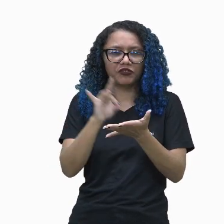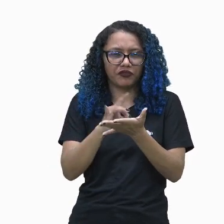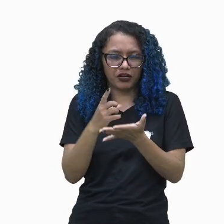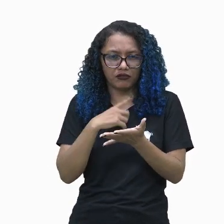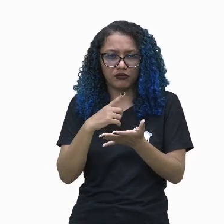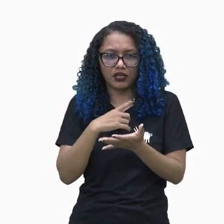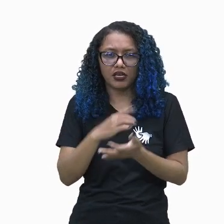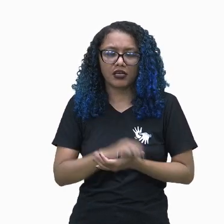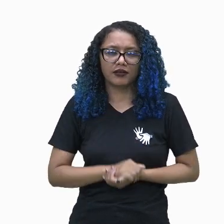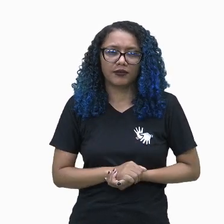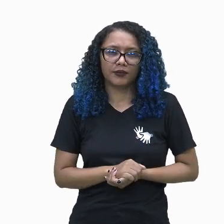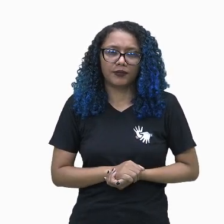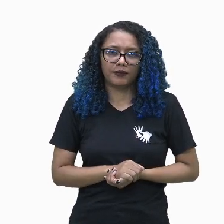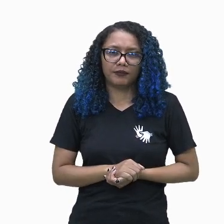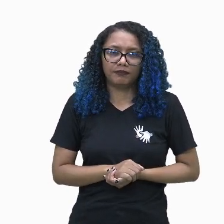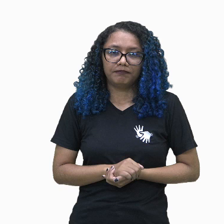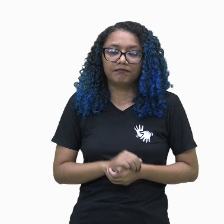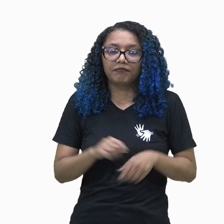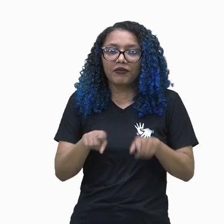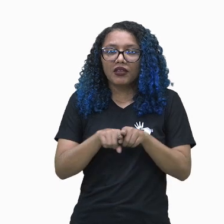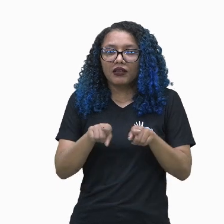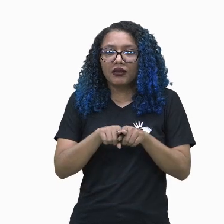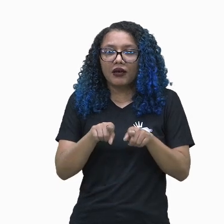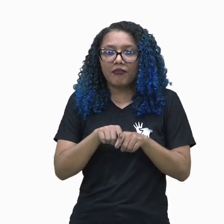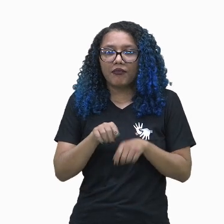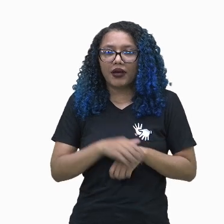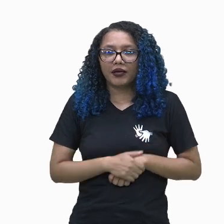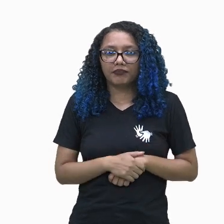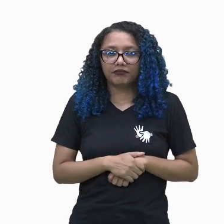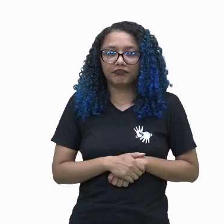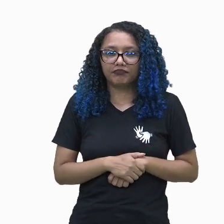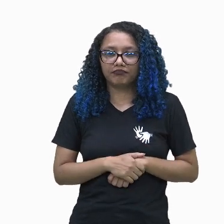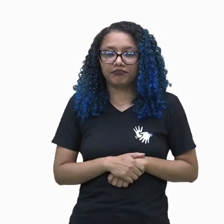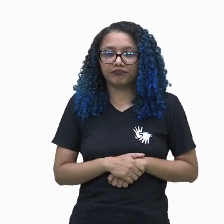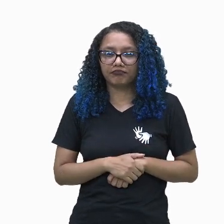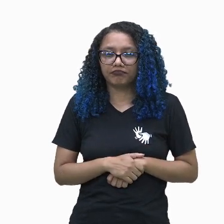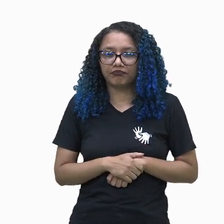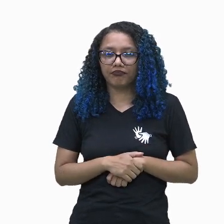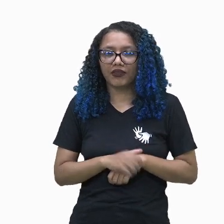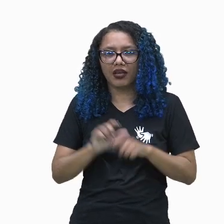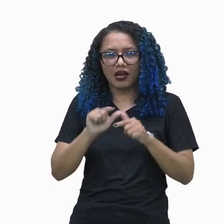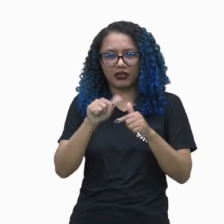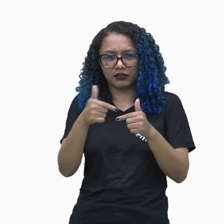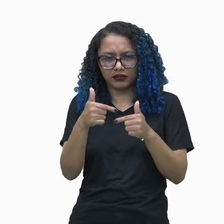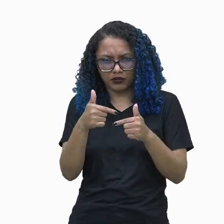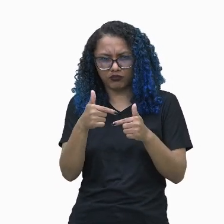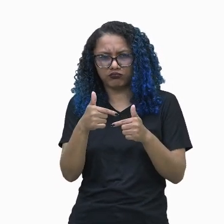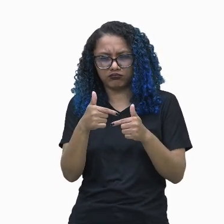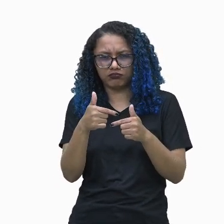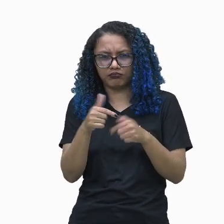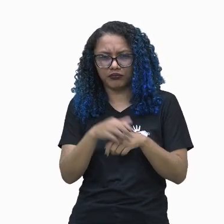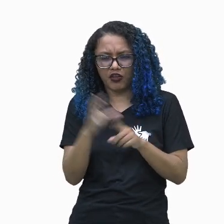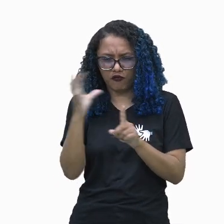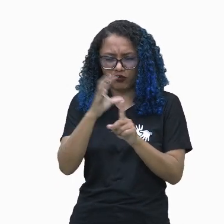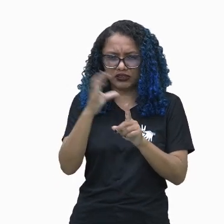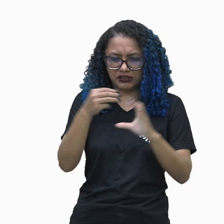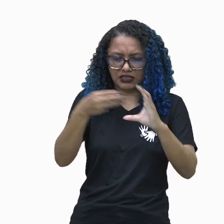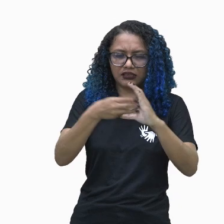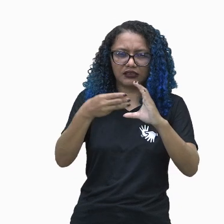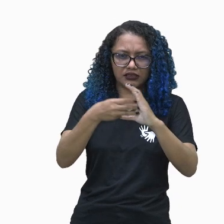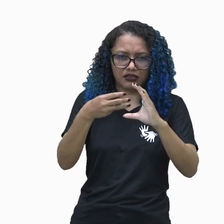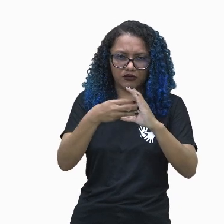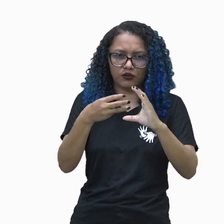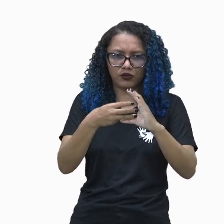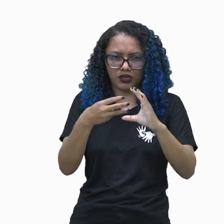né? Elas atuam no recebimento de sinais que desencadeiam respostas